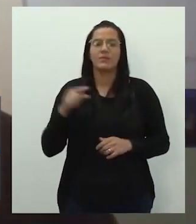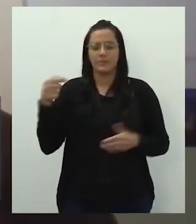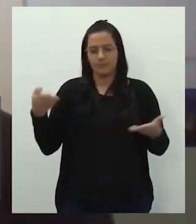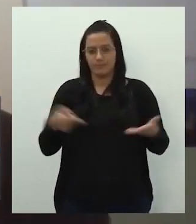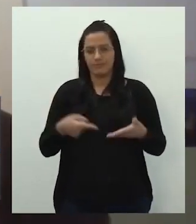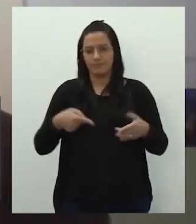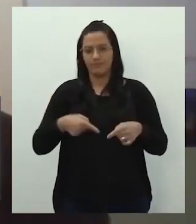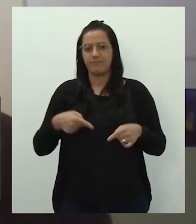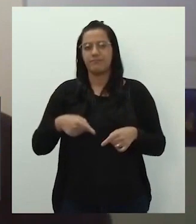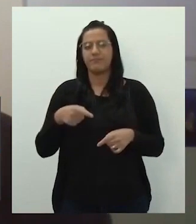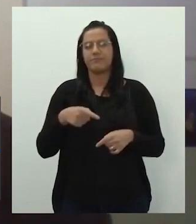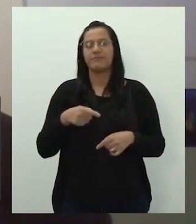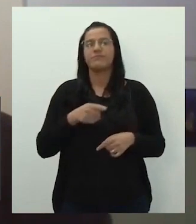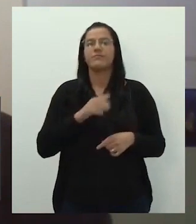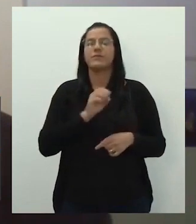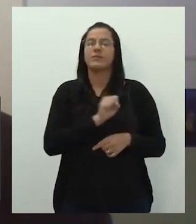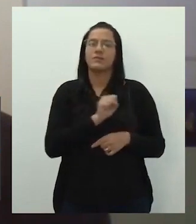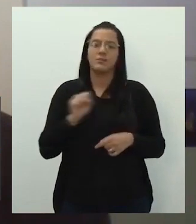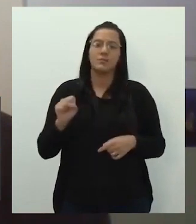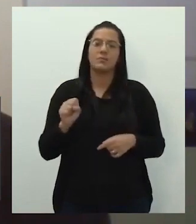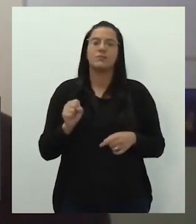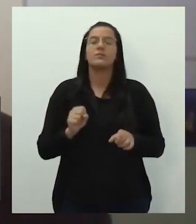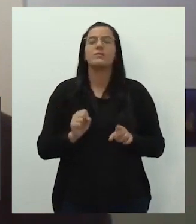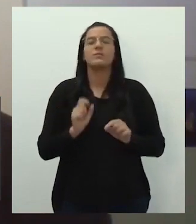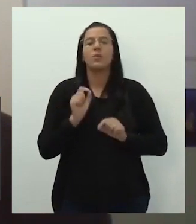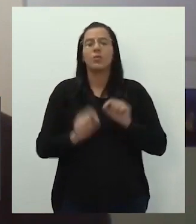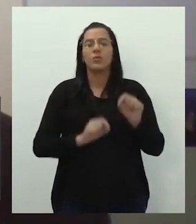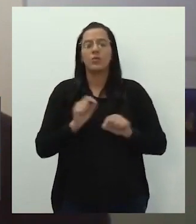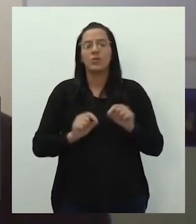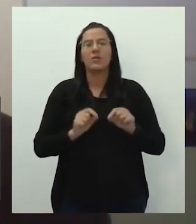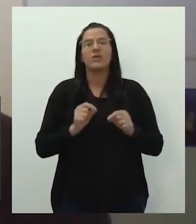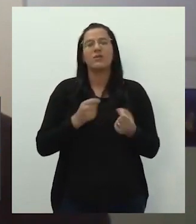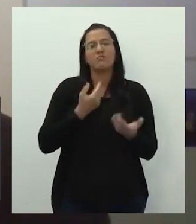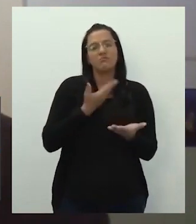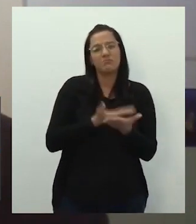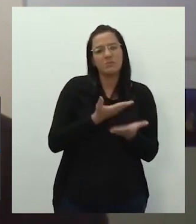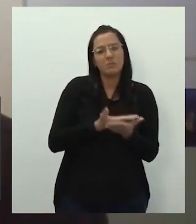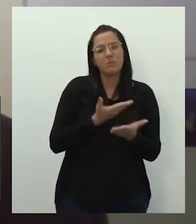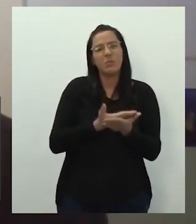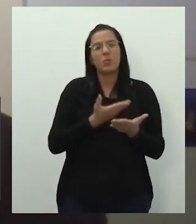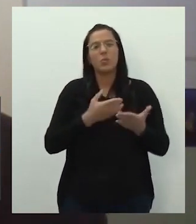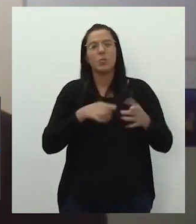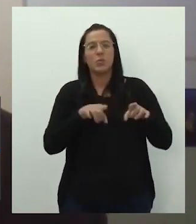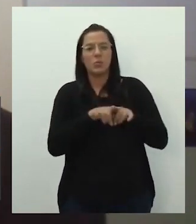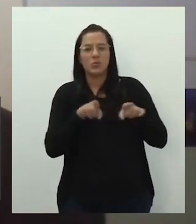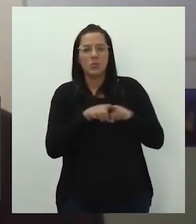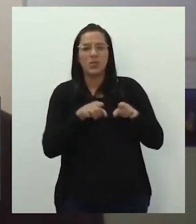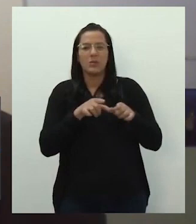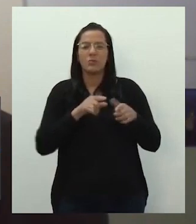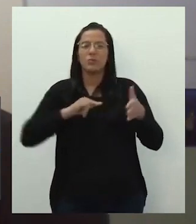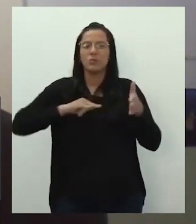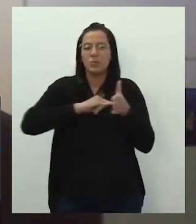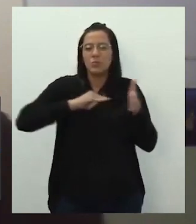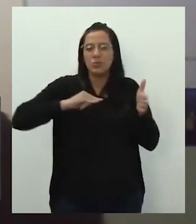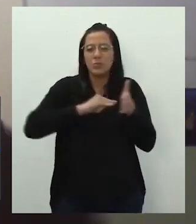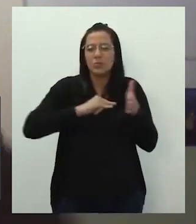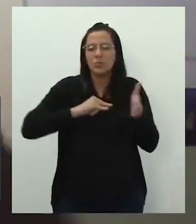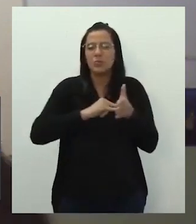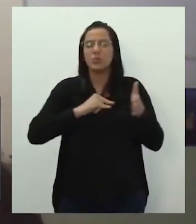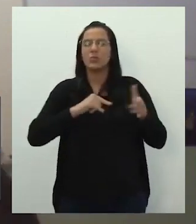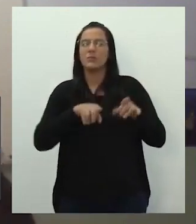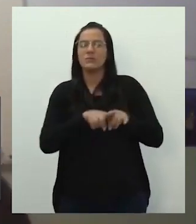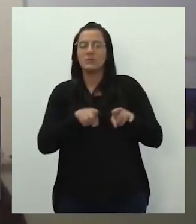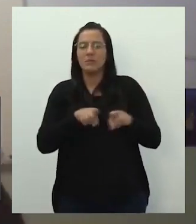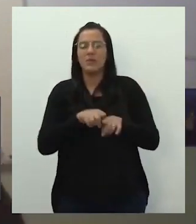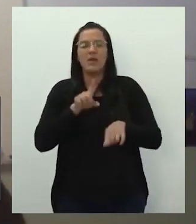bimestre, a gente trabalhou muitas habilidades relacionadas ao eletromagnetismo, né? Aí, essas habilidades inicialmente elas